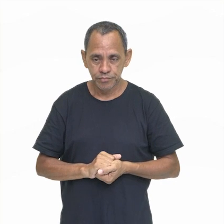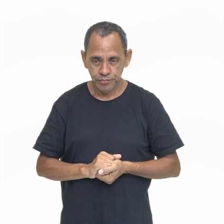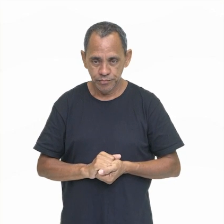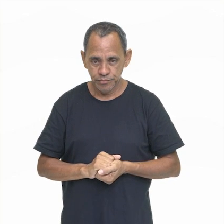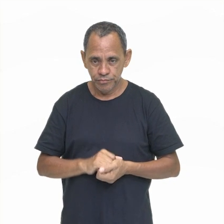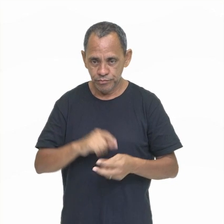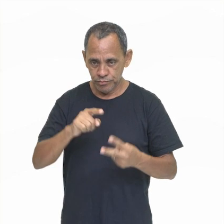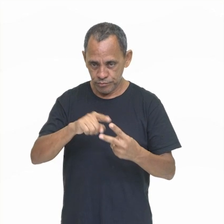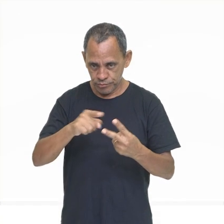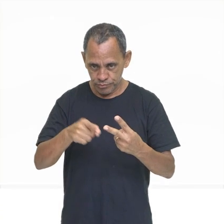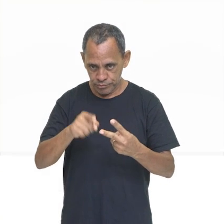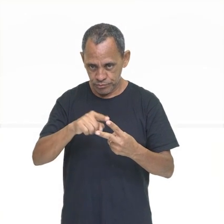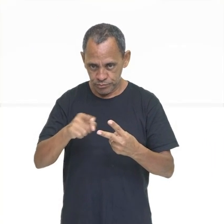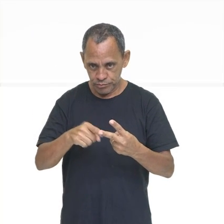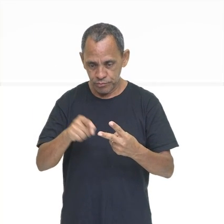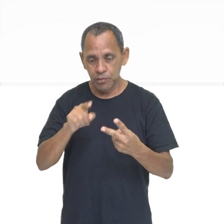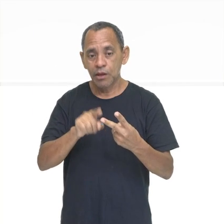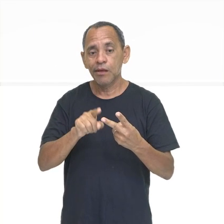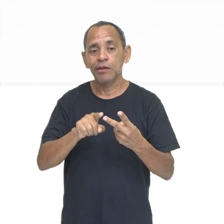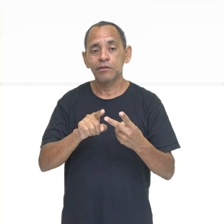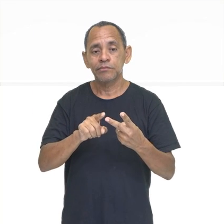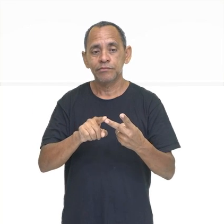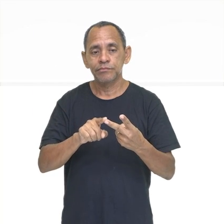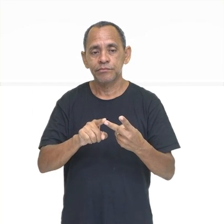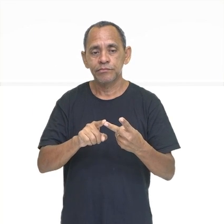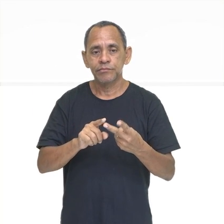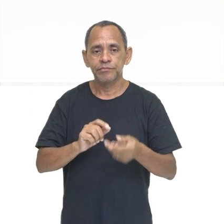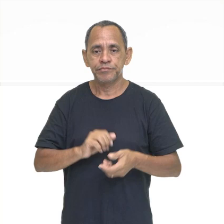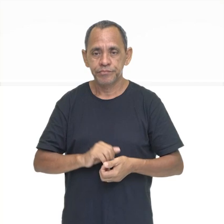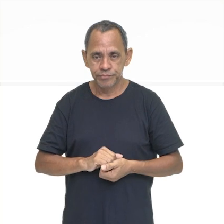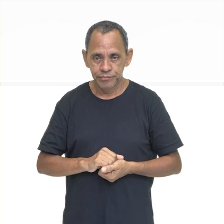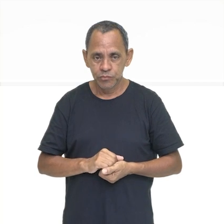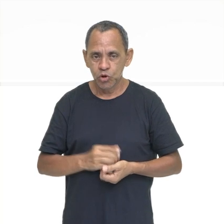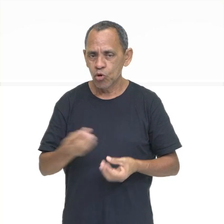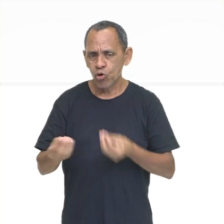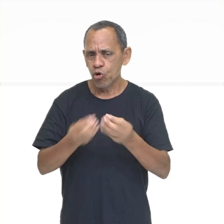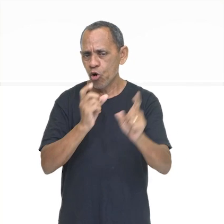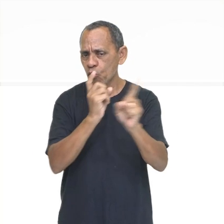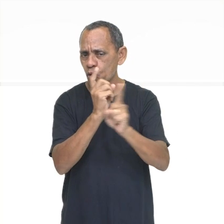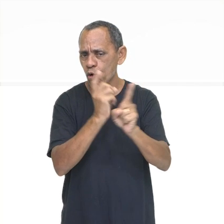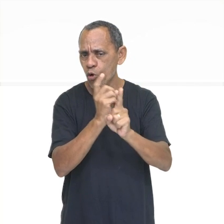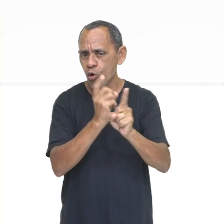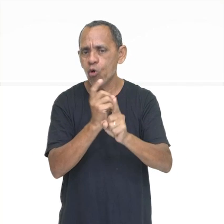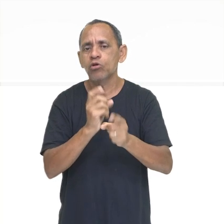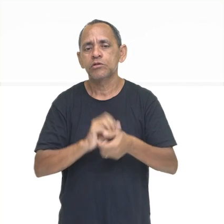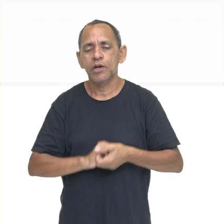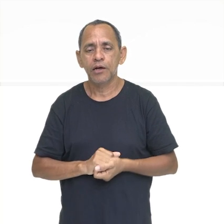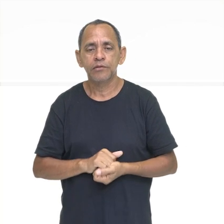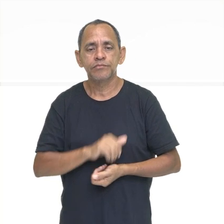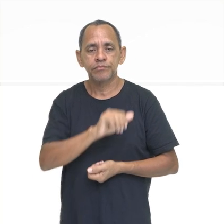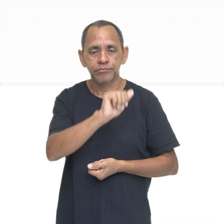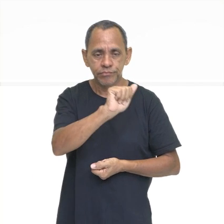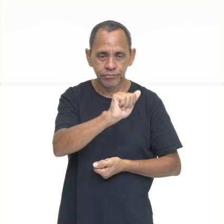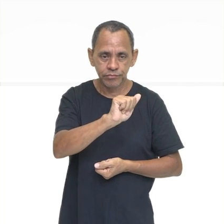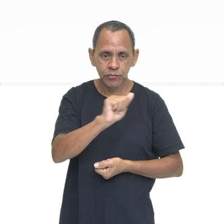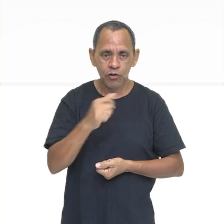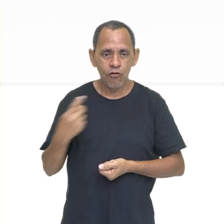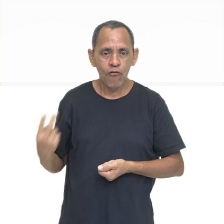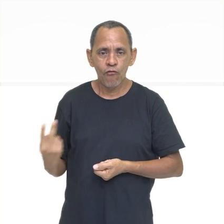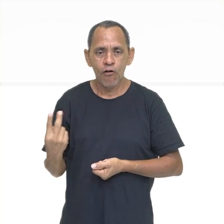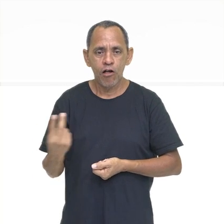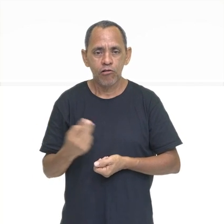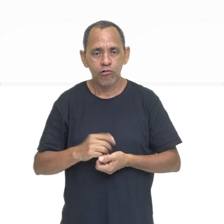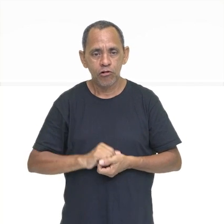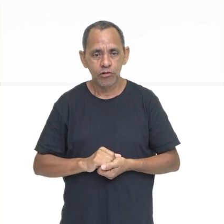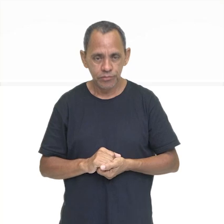tá vamos agora ar o sistema de equações para encontrar os valores de a e também os valores de a e o valor